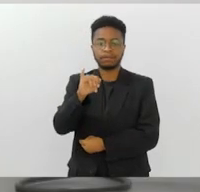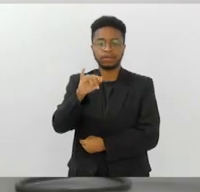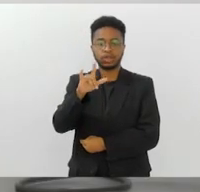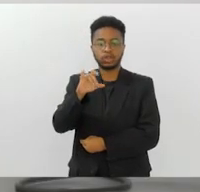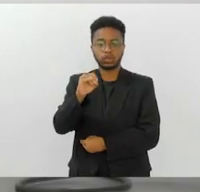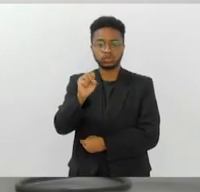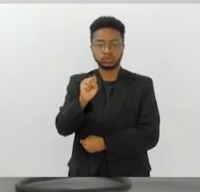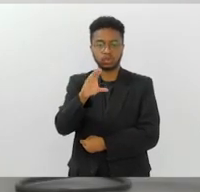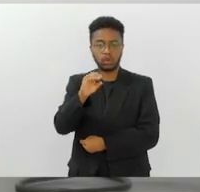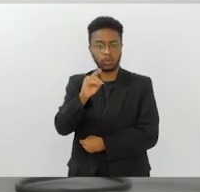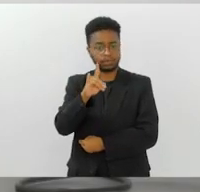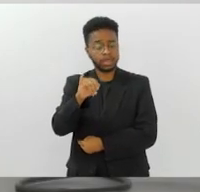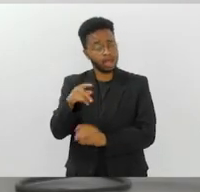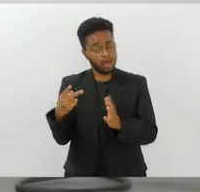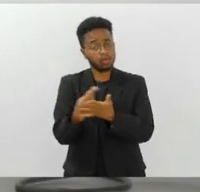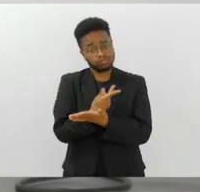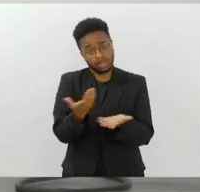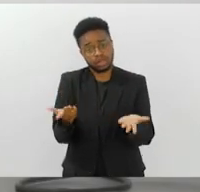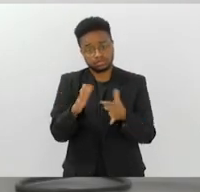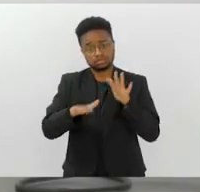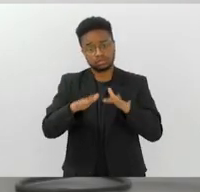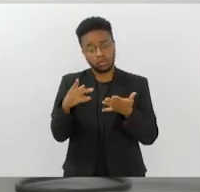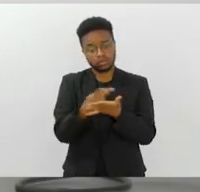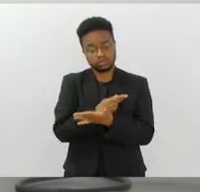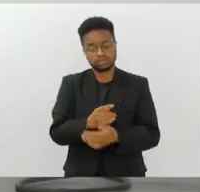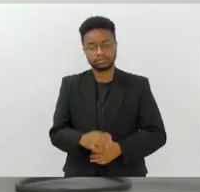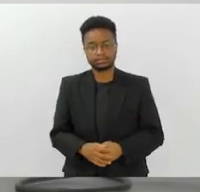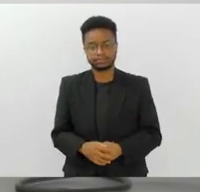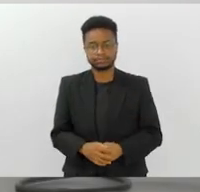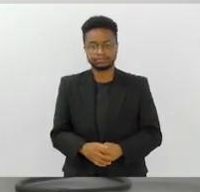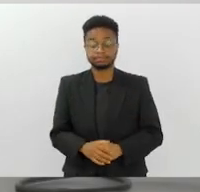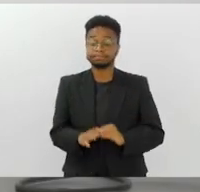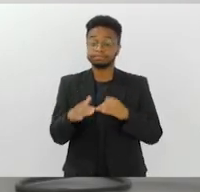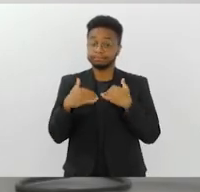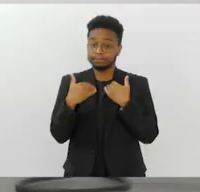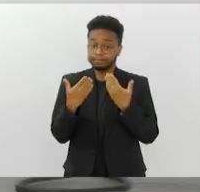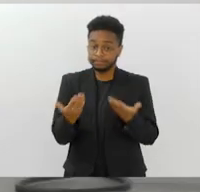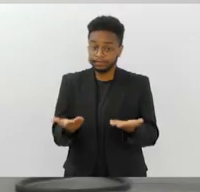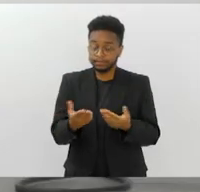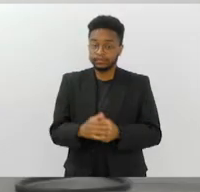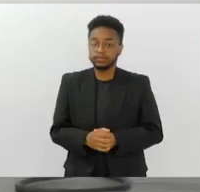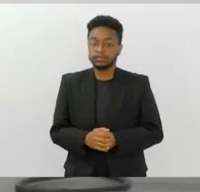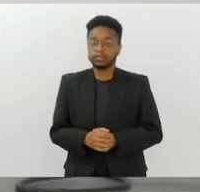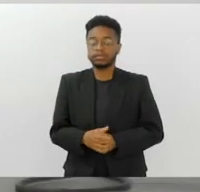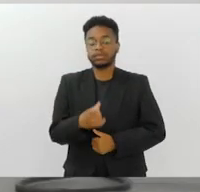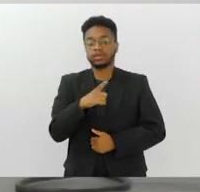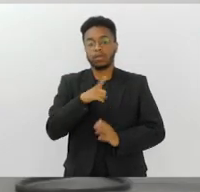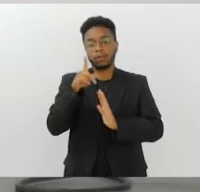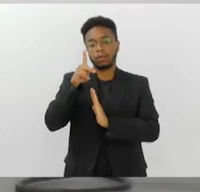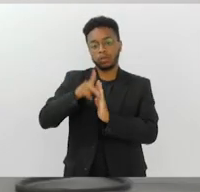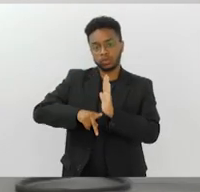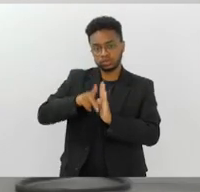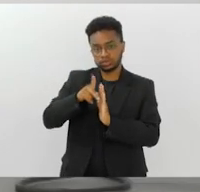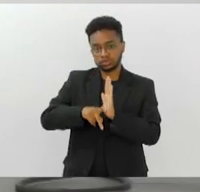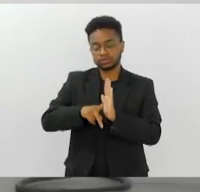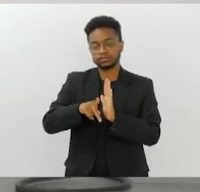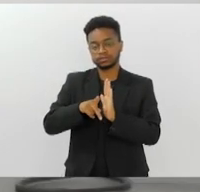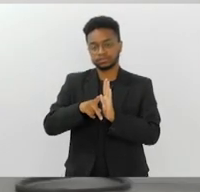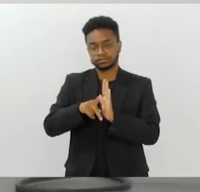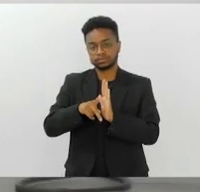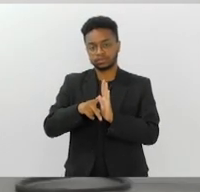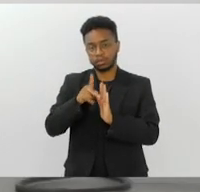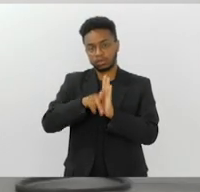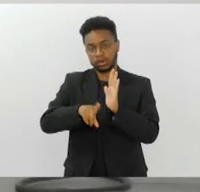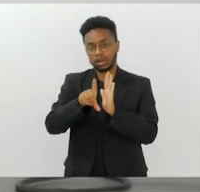acontece isso acontece isso muito bem então nós temos um projeto de